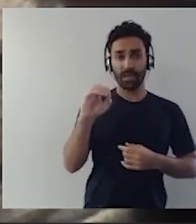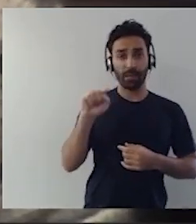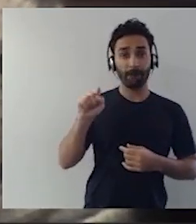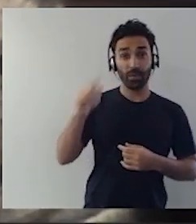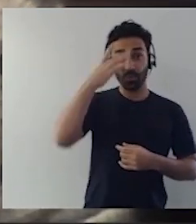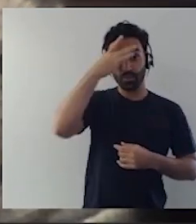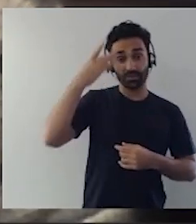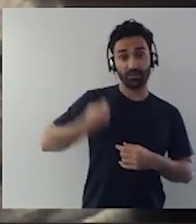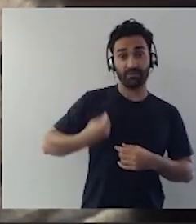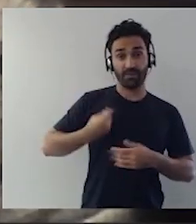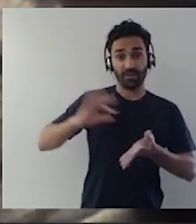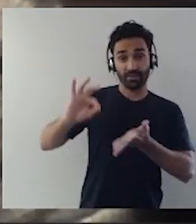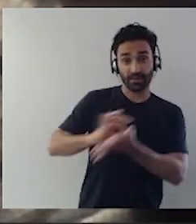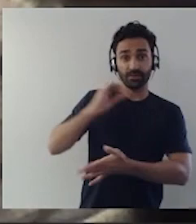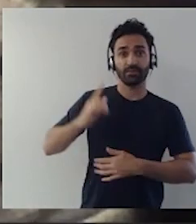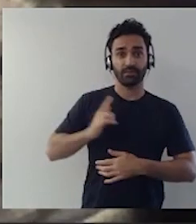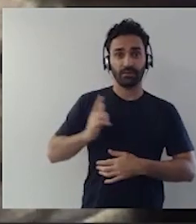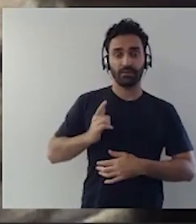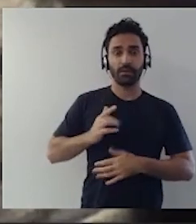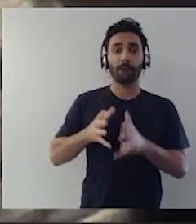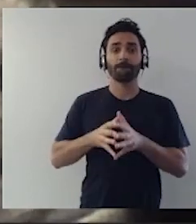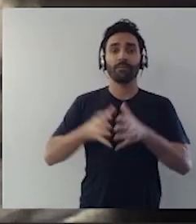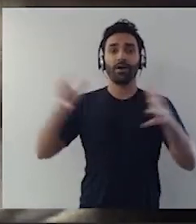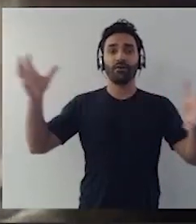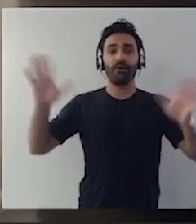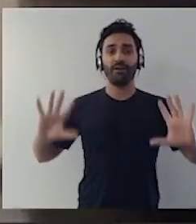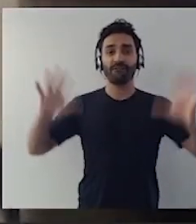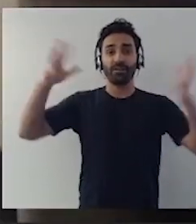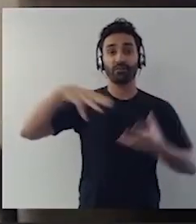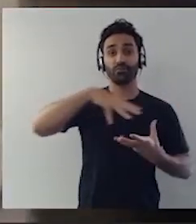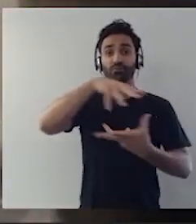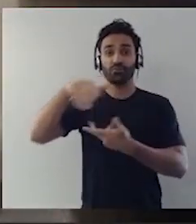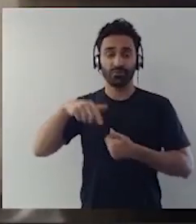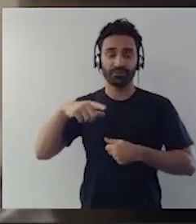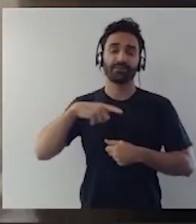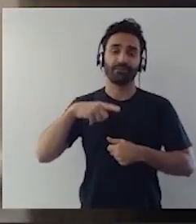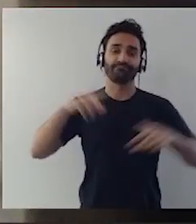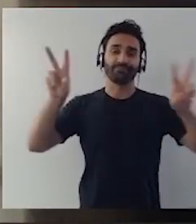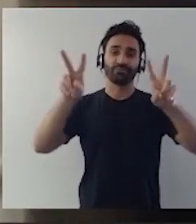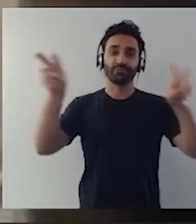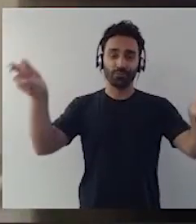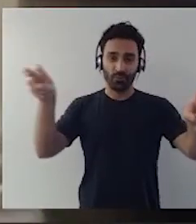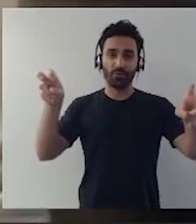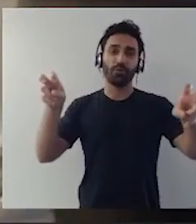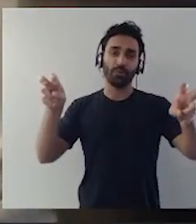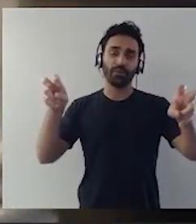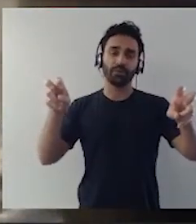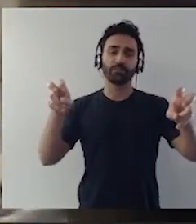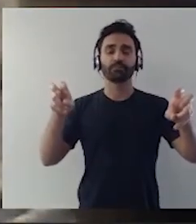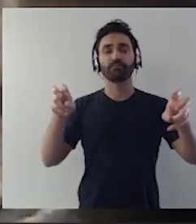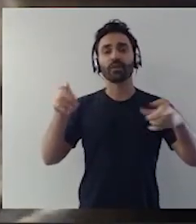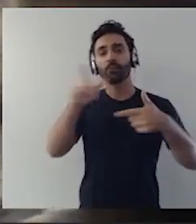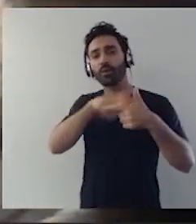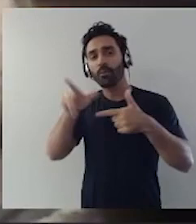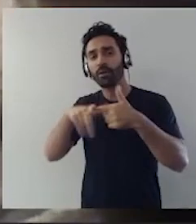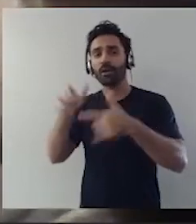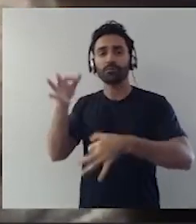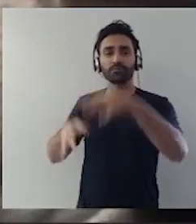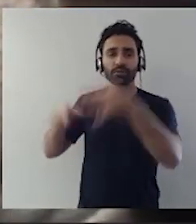inscritos, ele é o maior evento no mundo até hoje que trata sobre as repercussões jurídicas